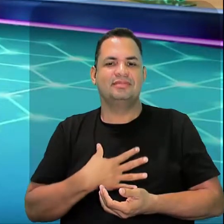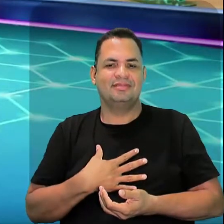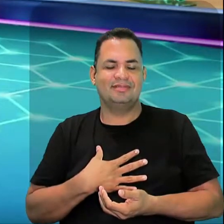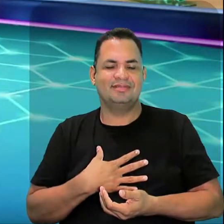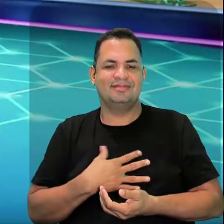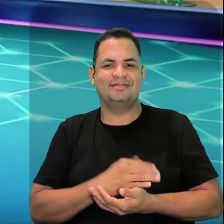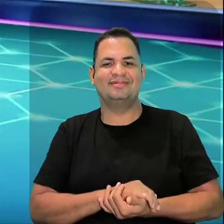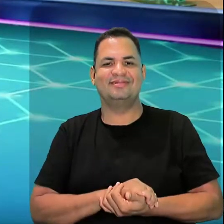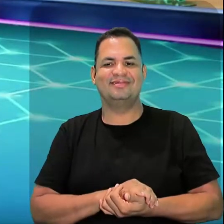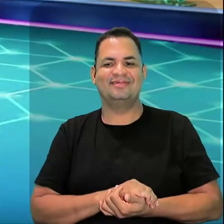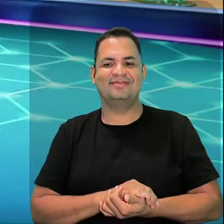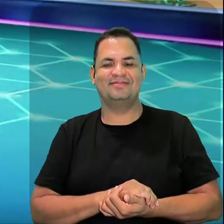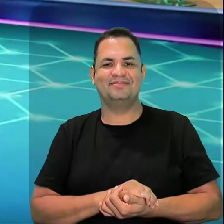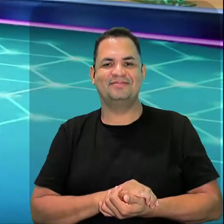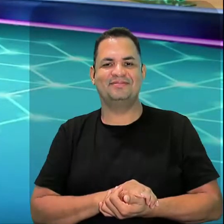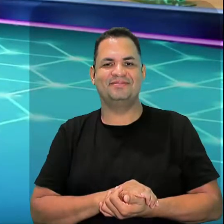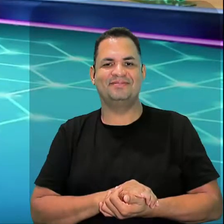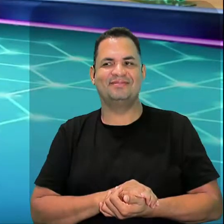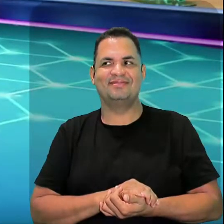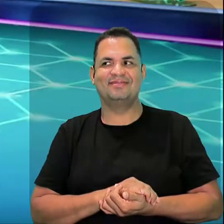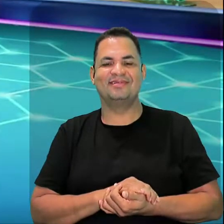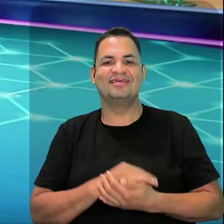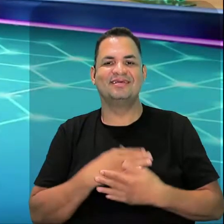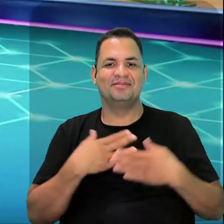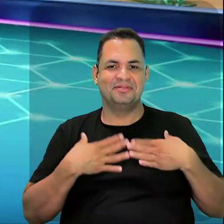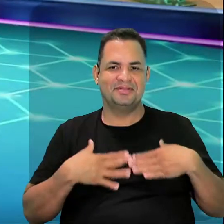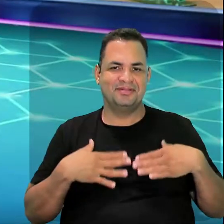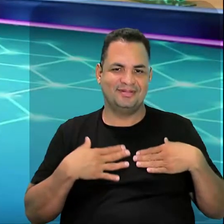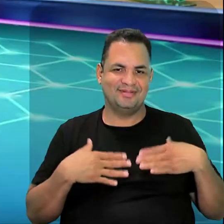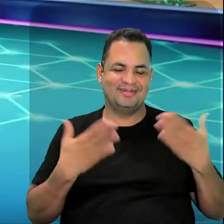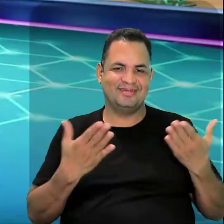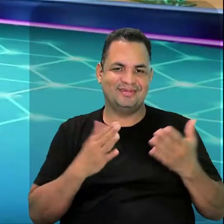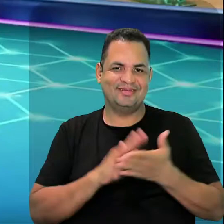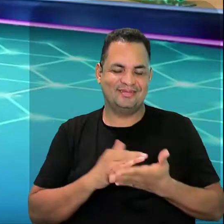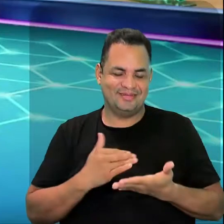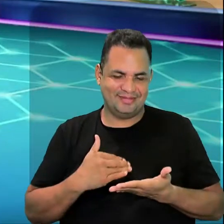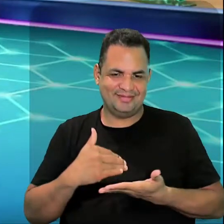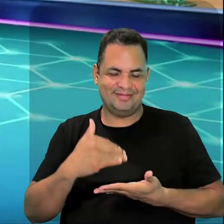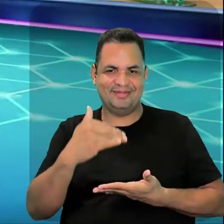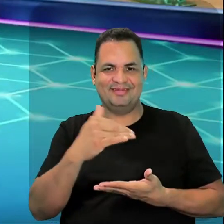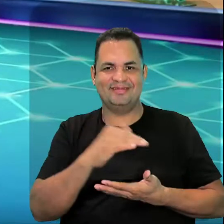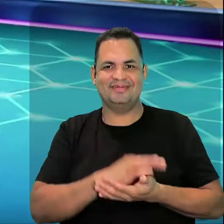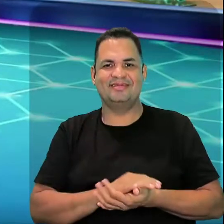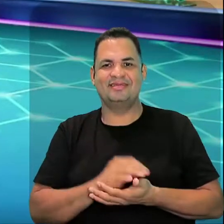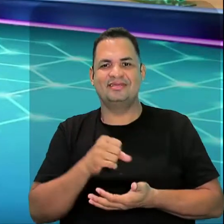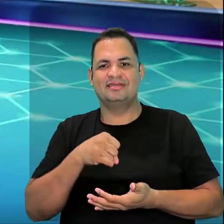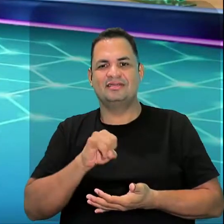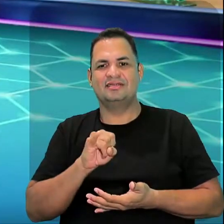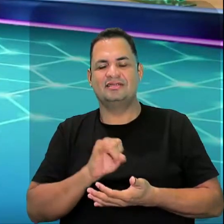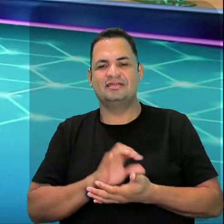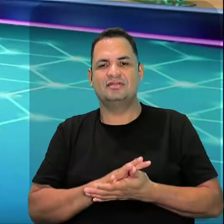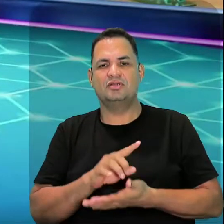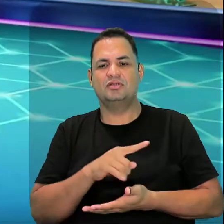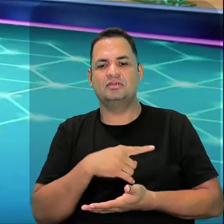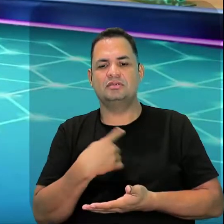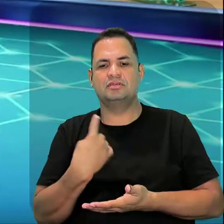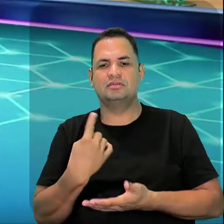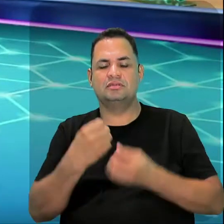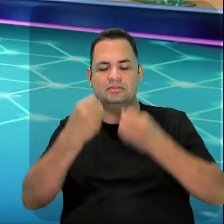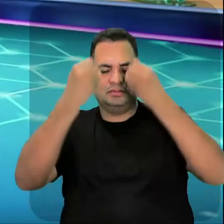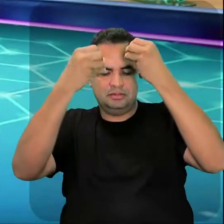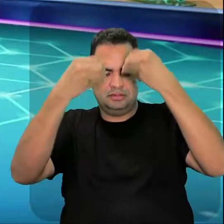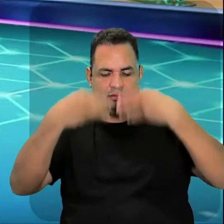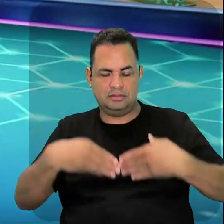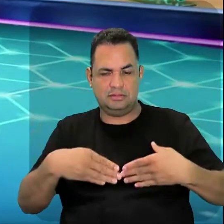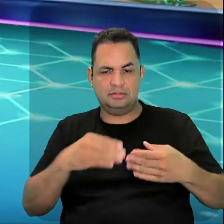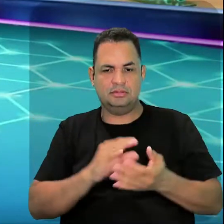ó. Se acalmou? Então, vamos lá. Se a gente está falando de polímeros, você já